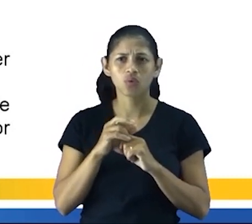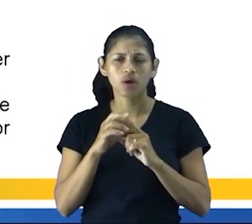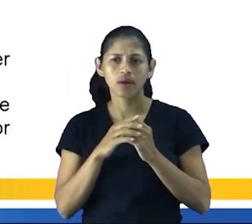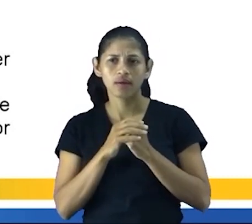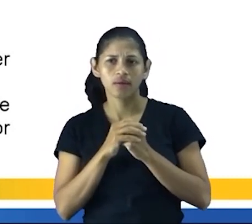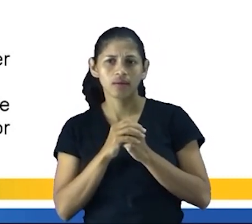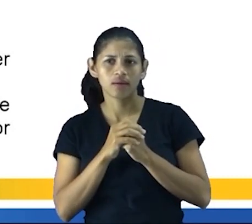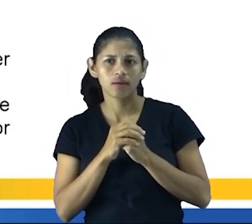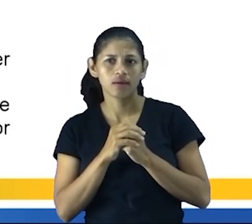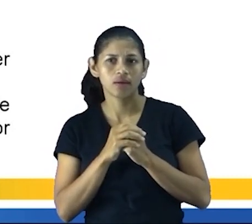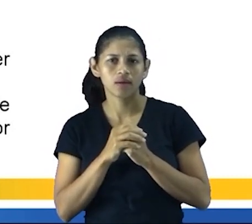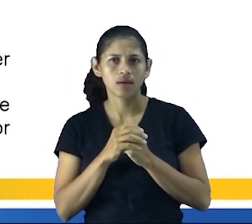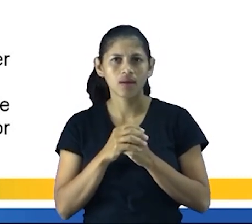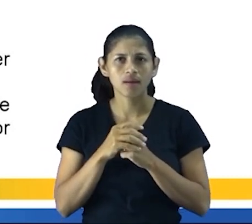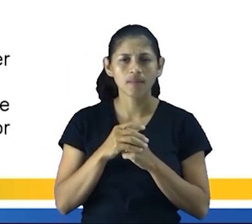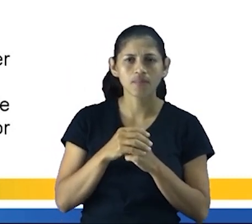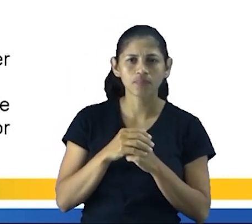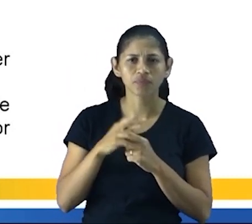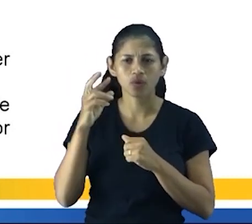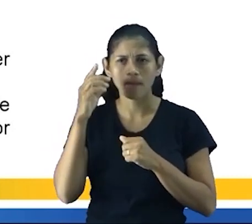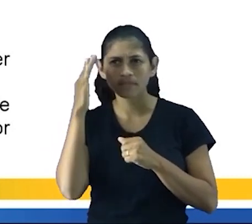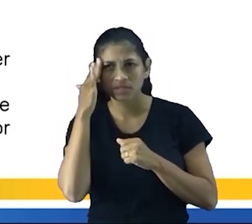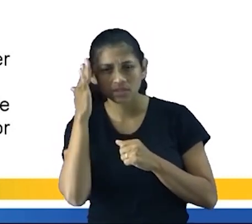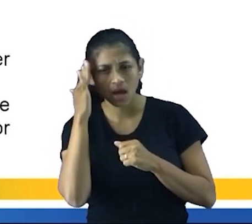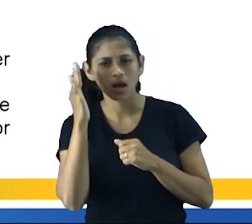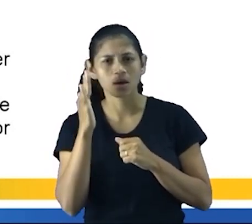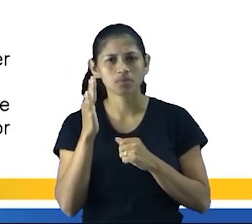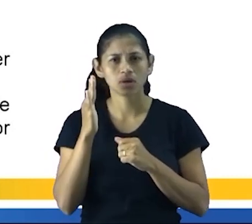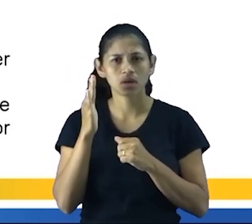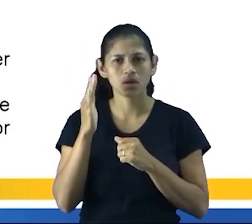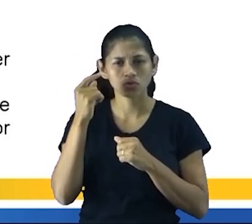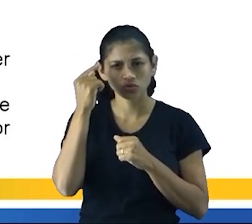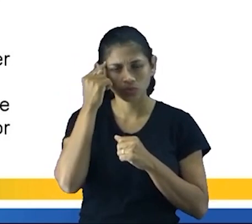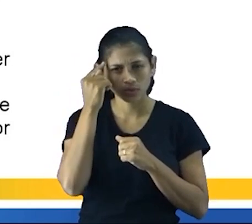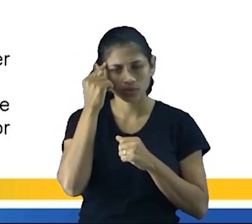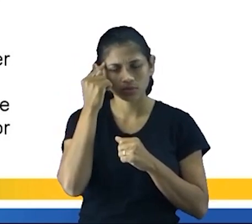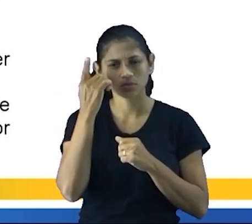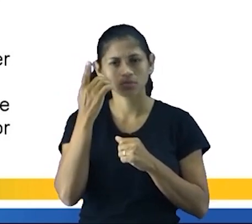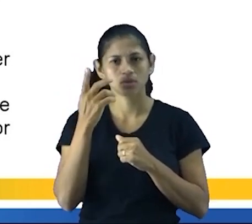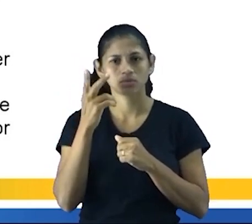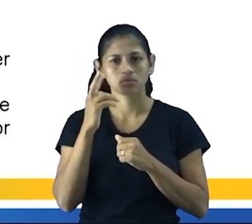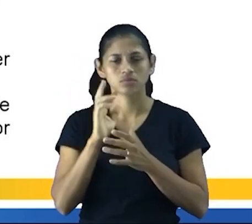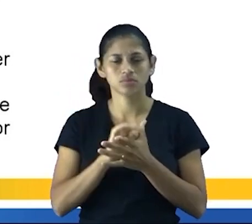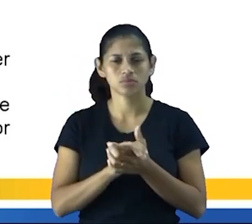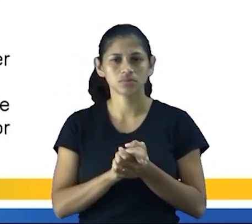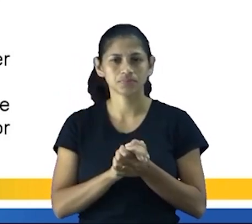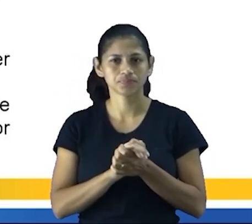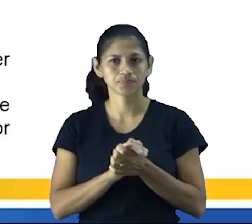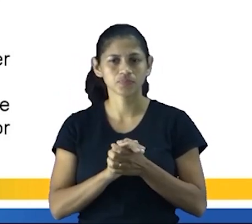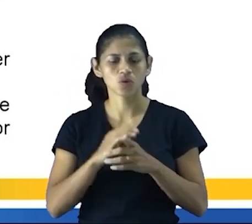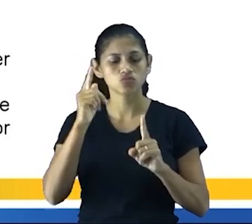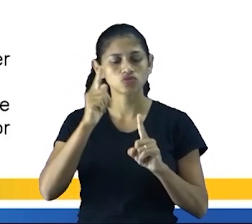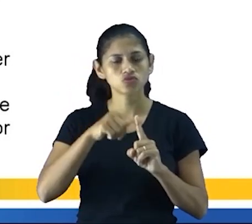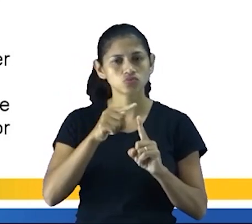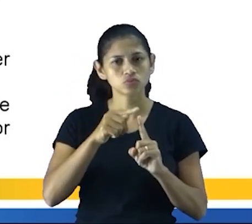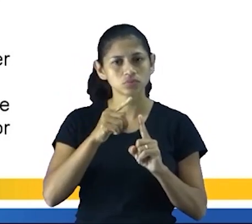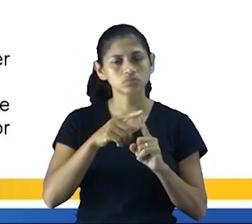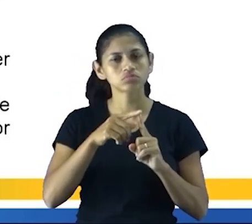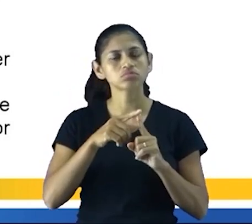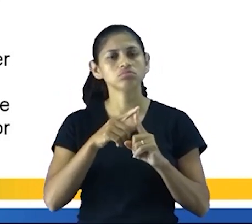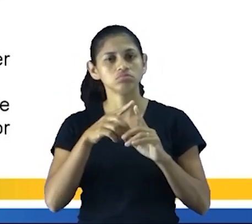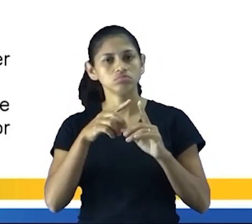até os pensamentos dos personagens daquela história, certo? Então a narração, tipologia narrativa, leva